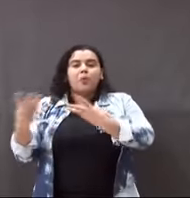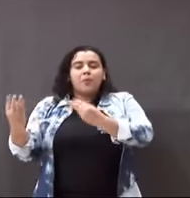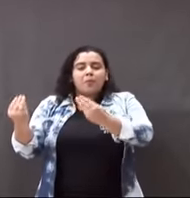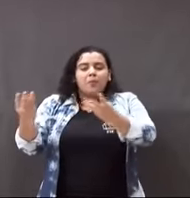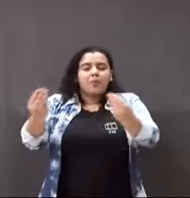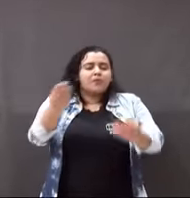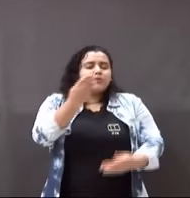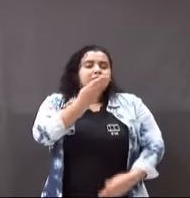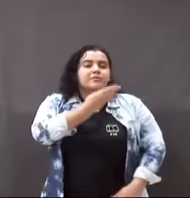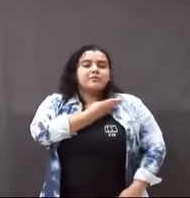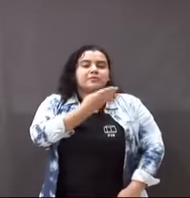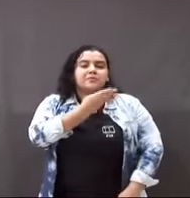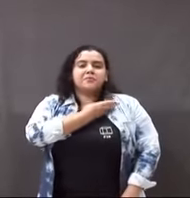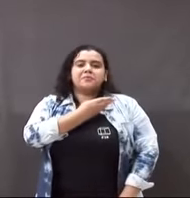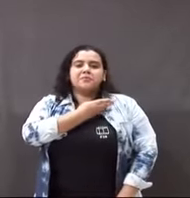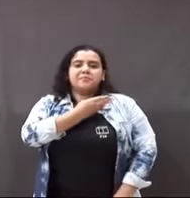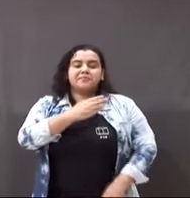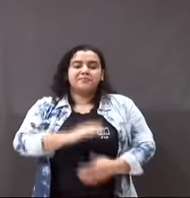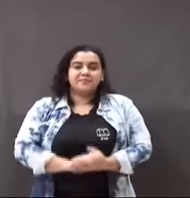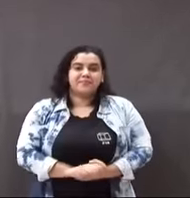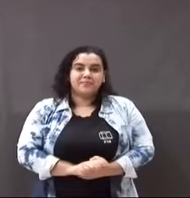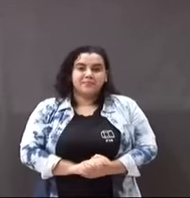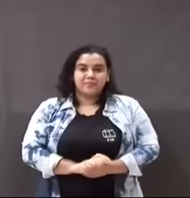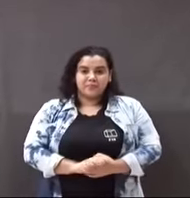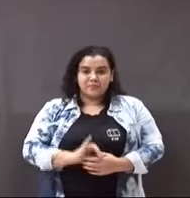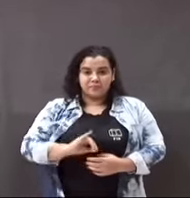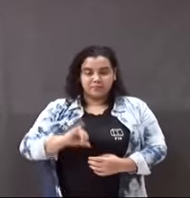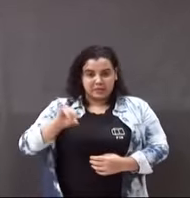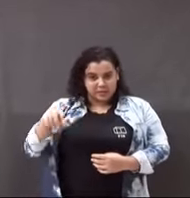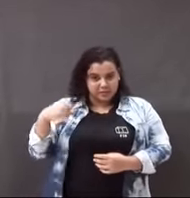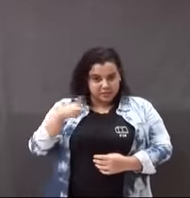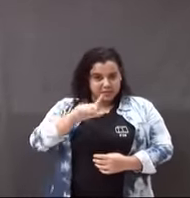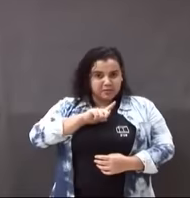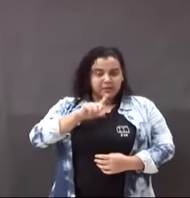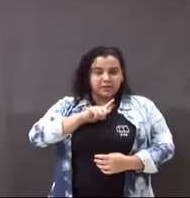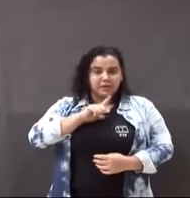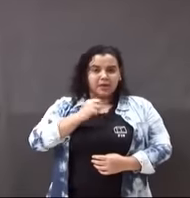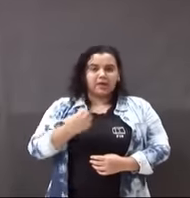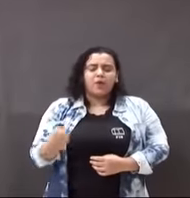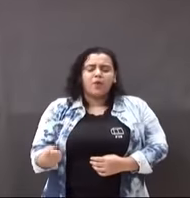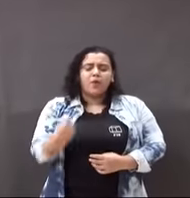Quem tem um amigo já está no lucro. Mas...